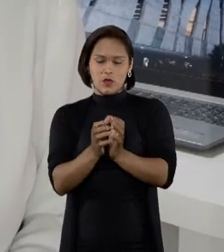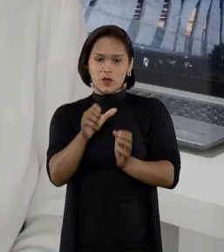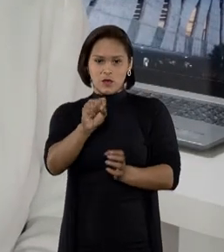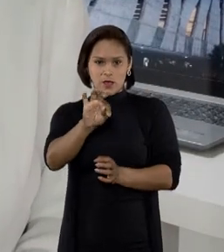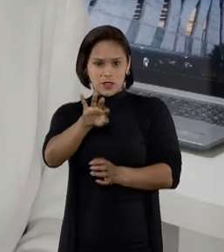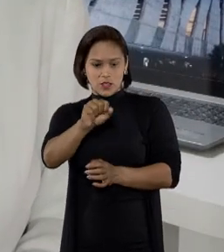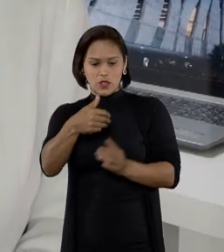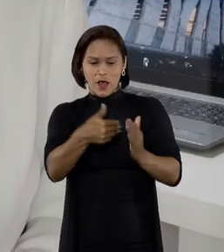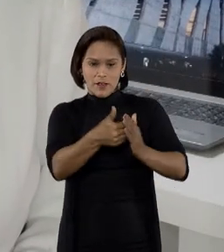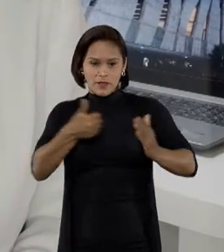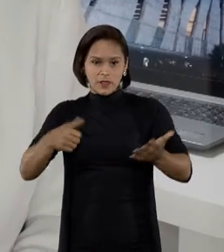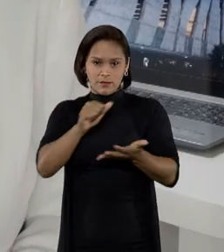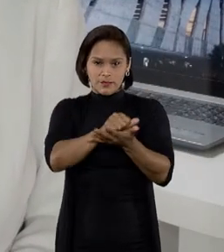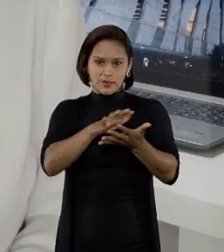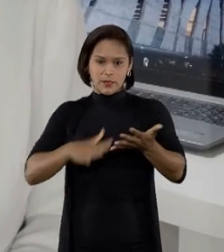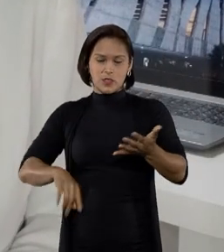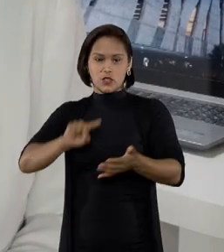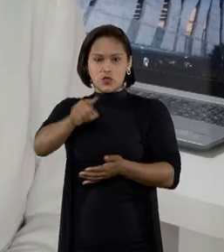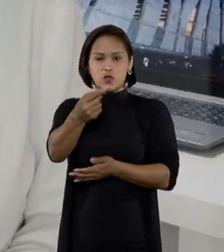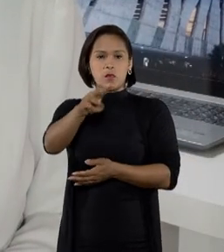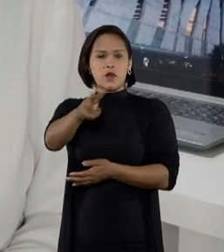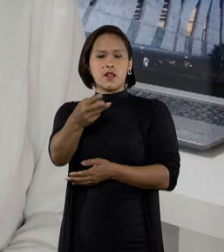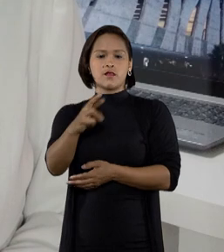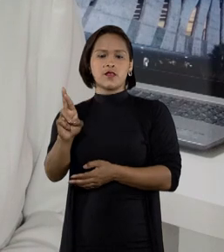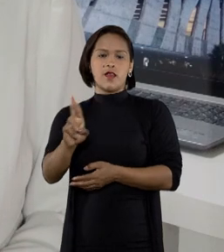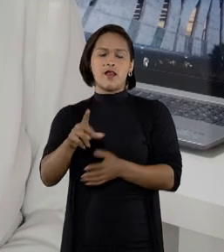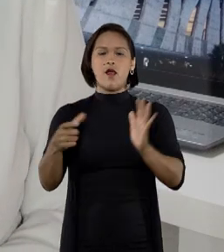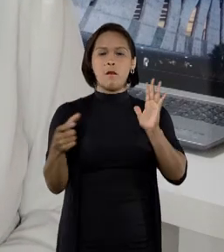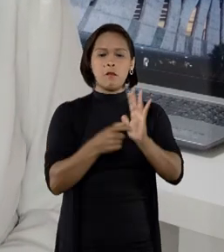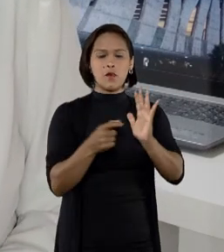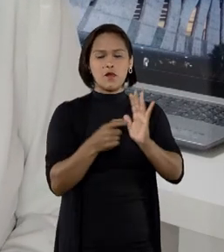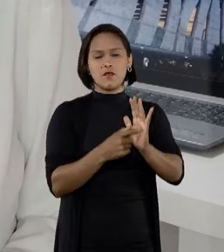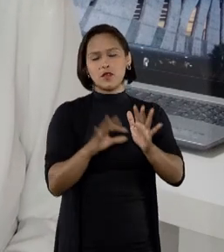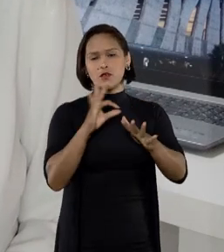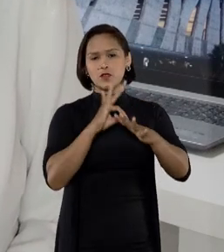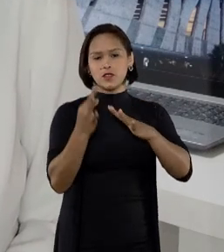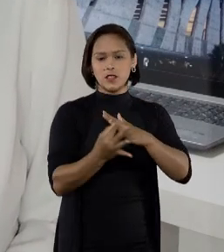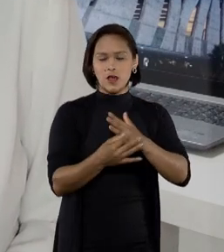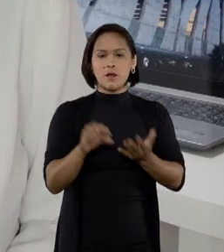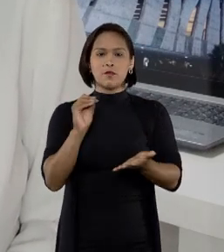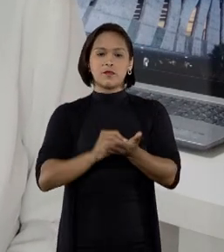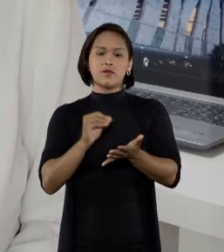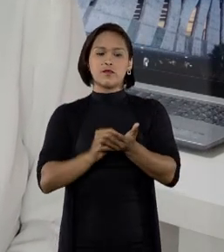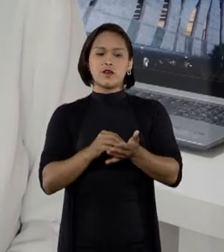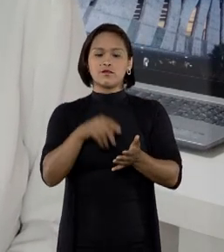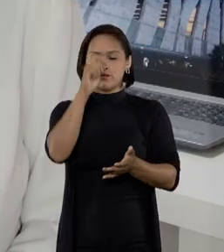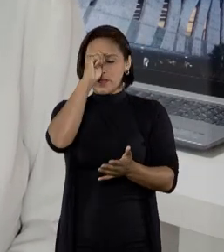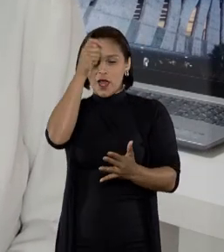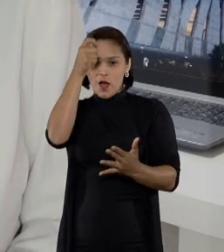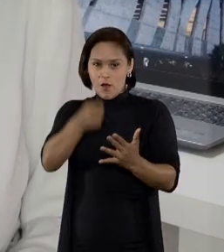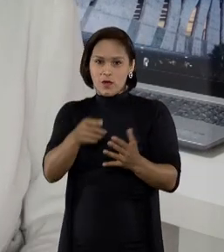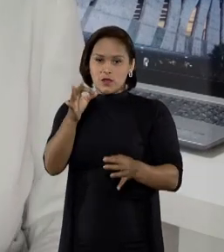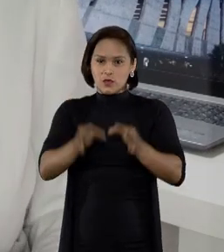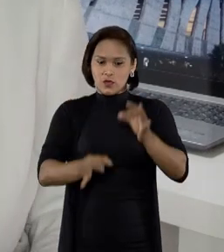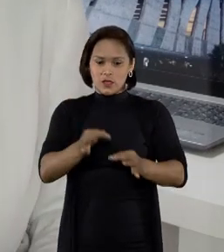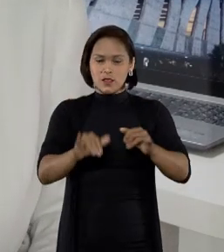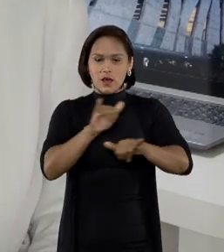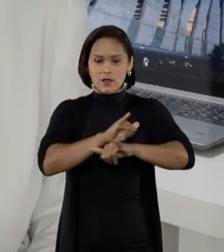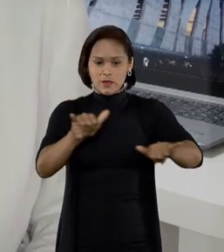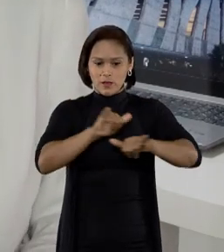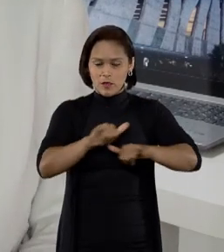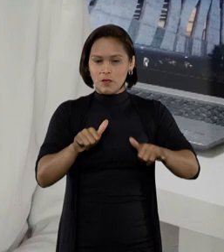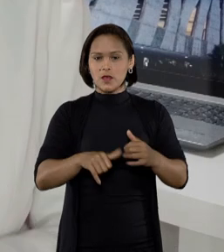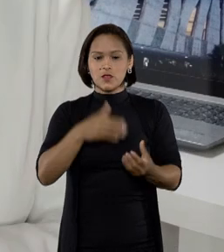de R$1 milhão aplicada a um provedor de redes sociais por descumprir a ordem judicial para fornecer informações em um